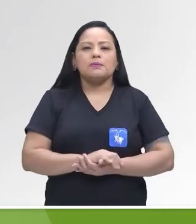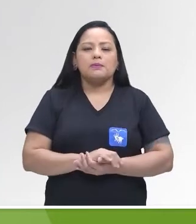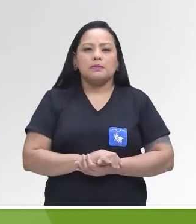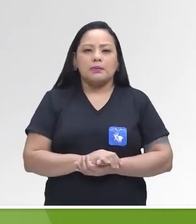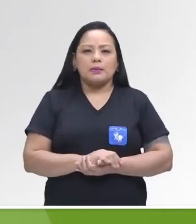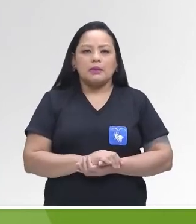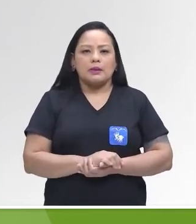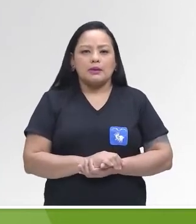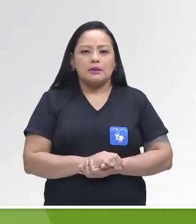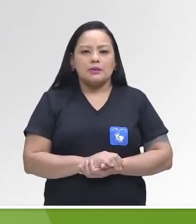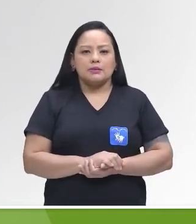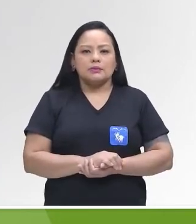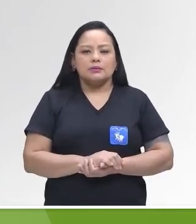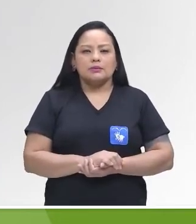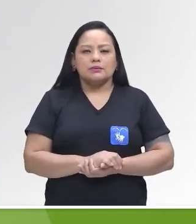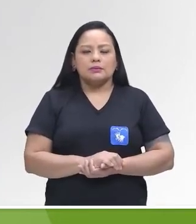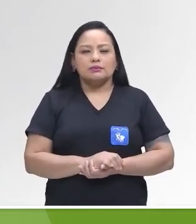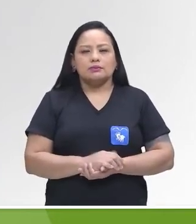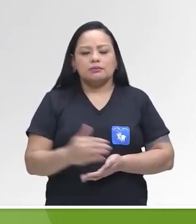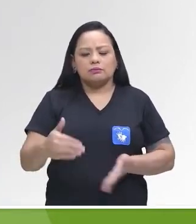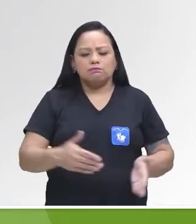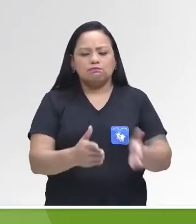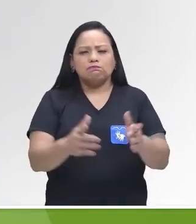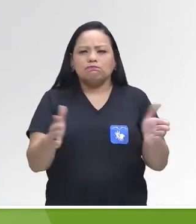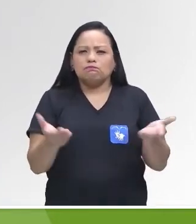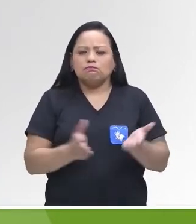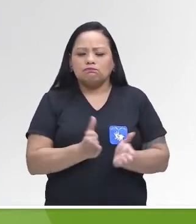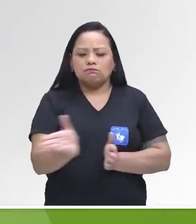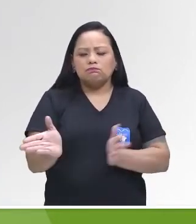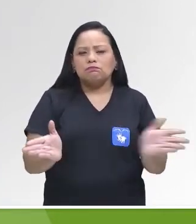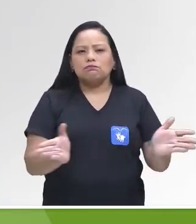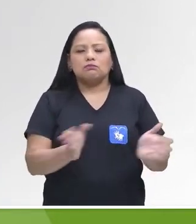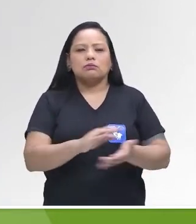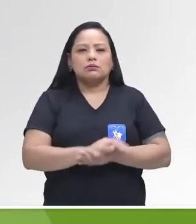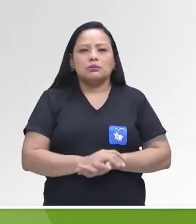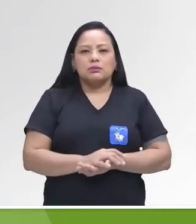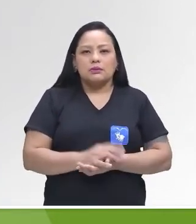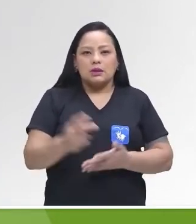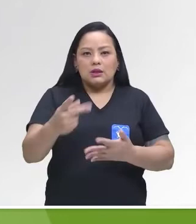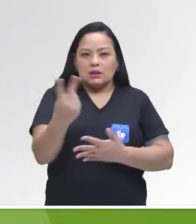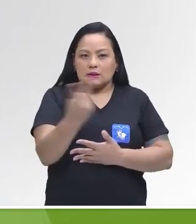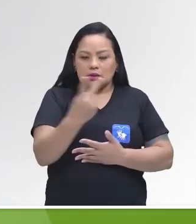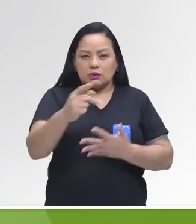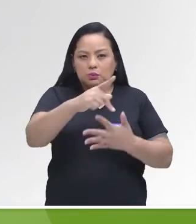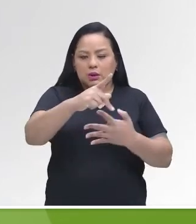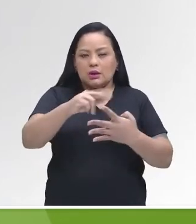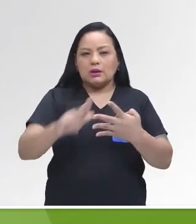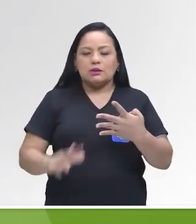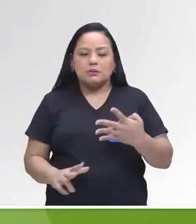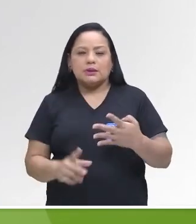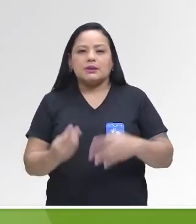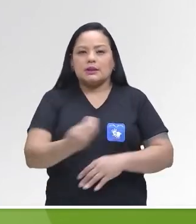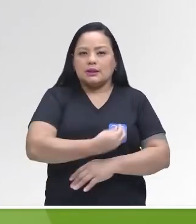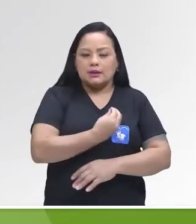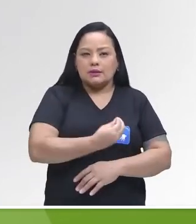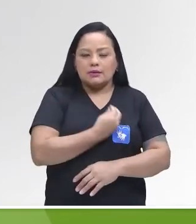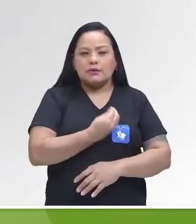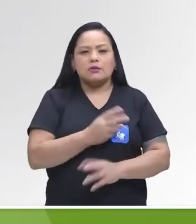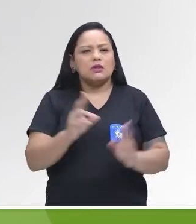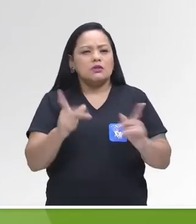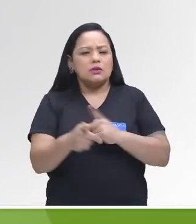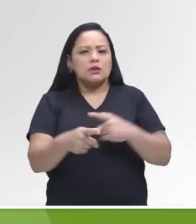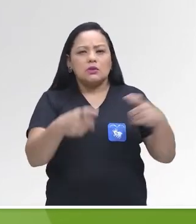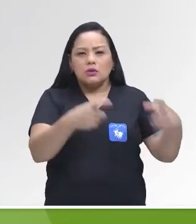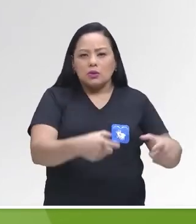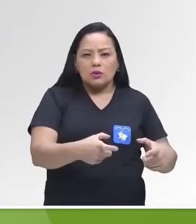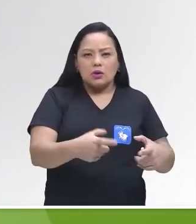rios, lagos, lagoas, tá certo? Então, apenas essas duas espécies que eu falei para vocês é que vivem em ambientes diferentes, né?